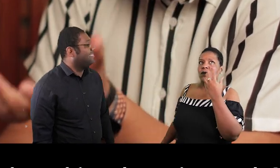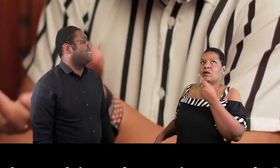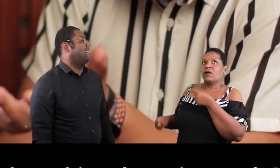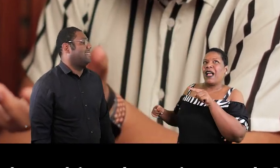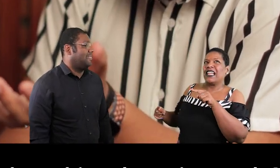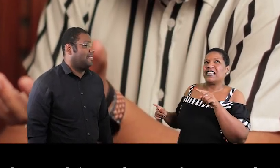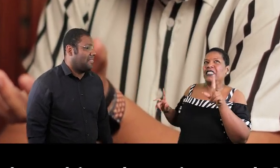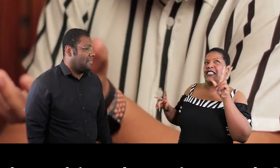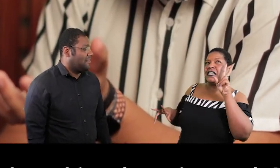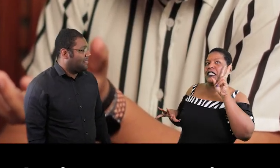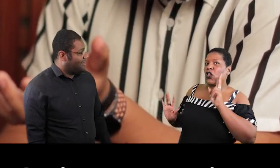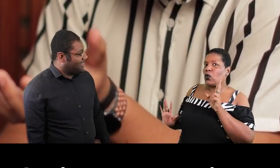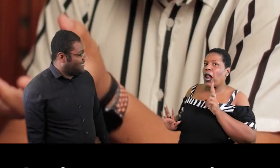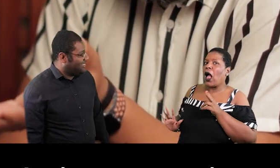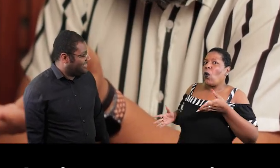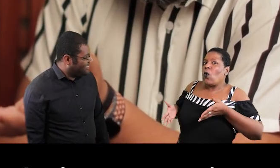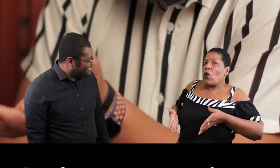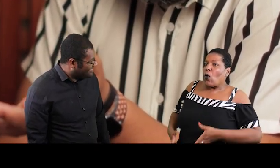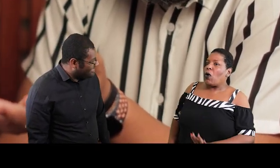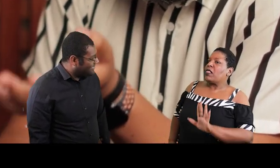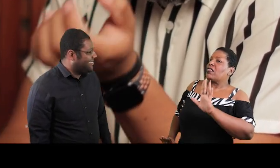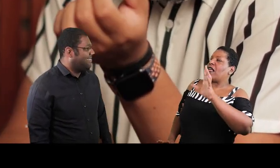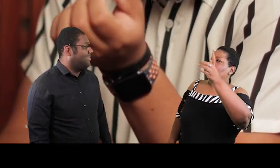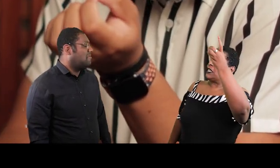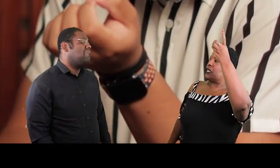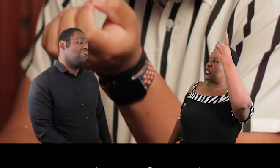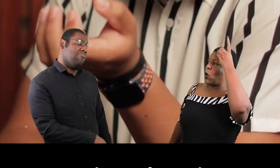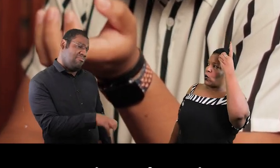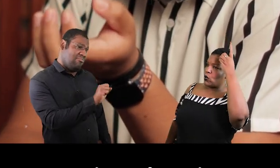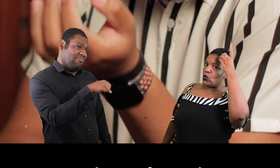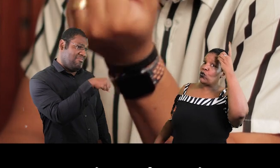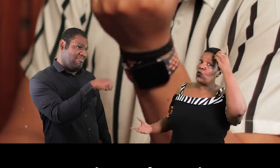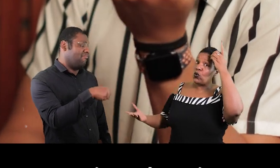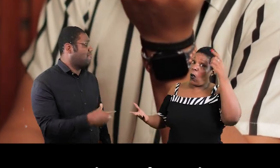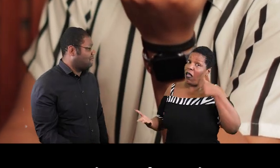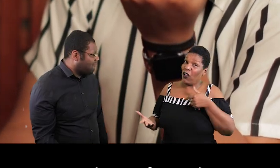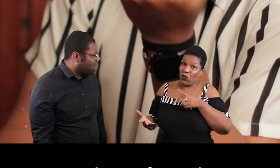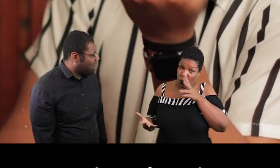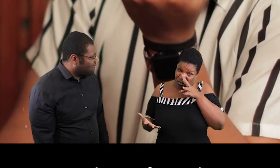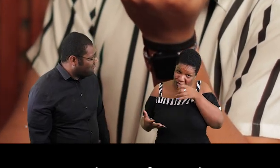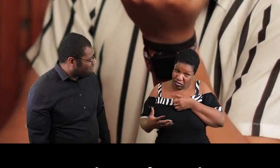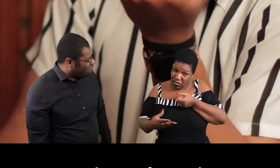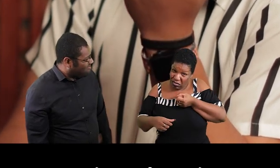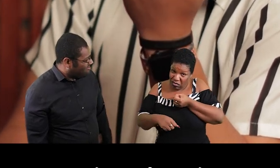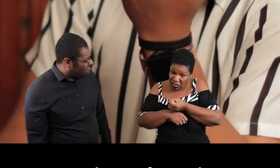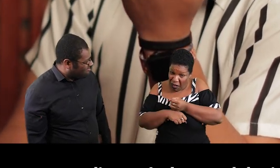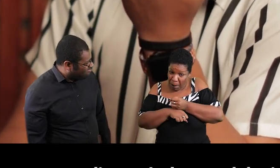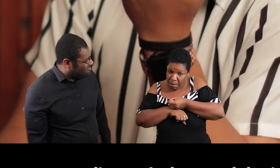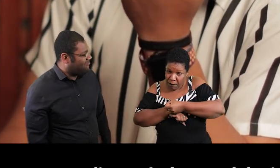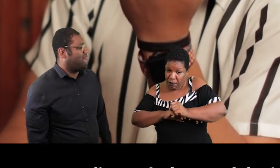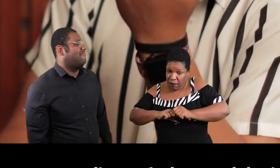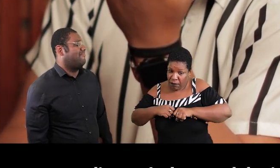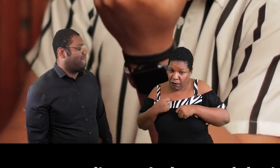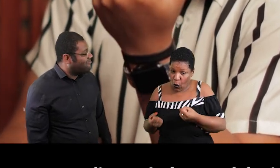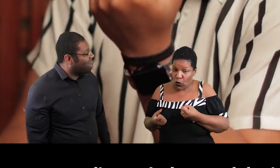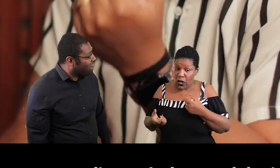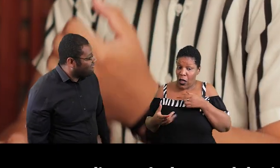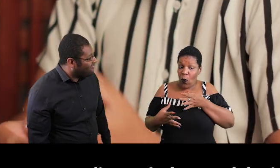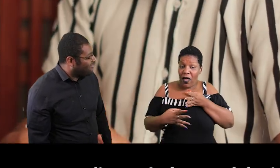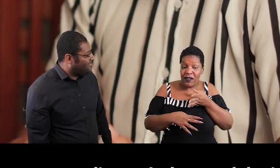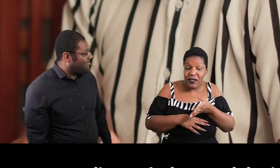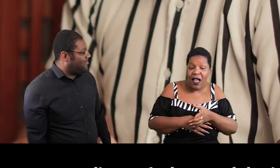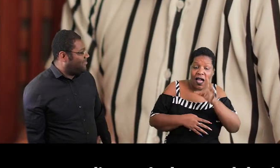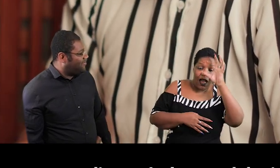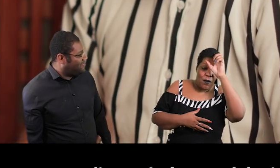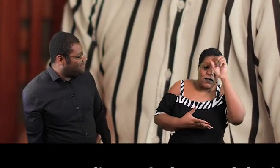mais nato, sabe? Aquele que nasce com o dom. Certo. E eu sou mais aquele persistente. Porque eu aprendi através